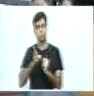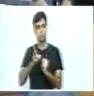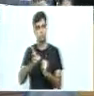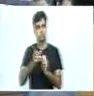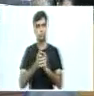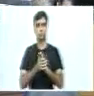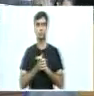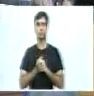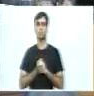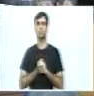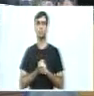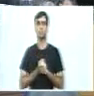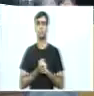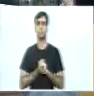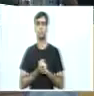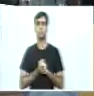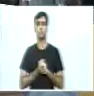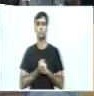dispositivos legais.